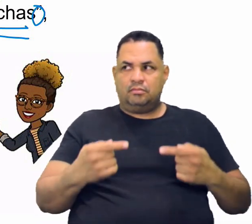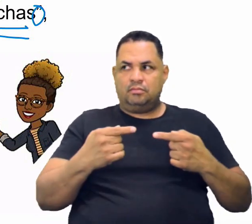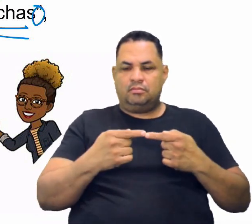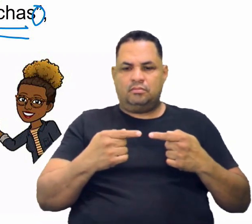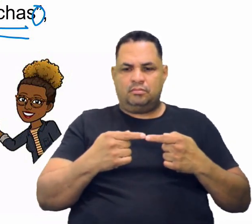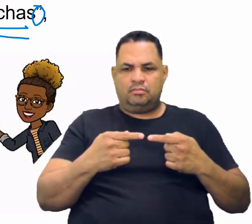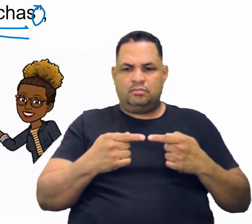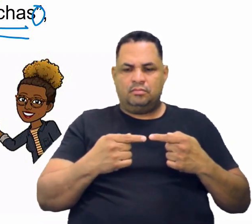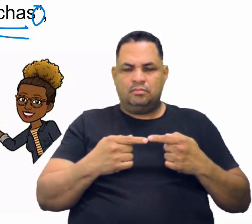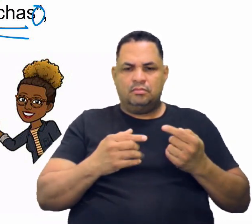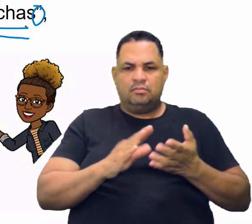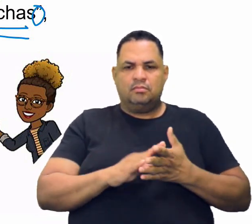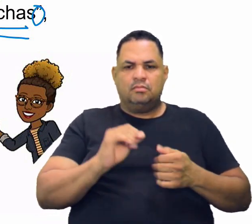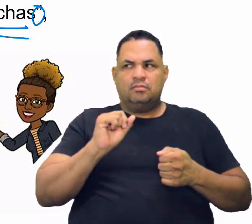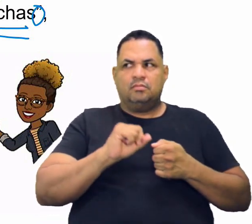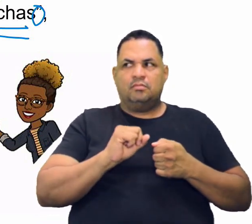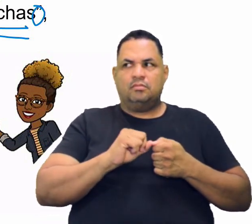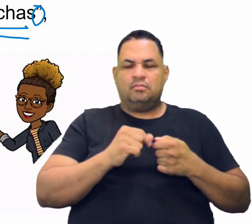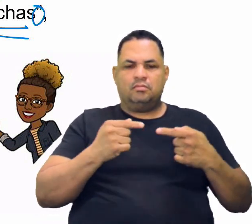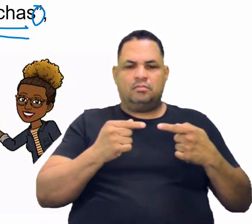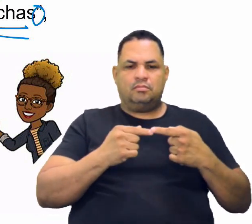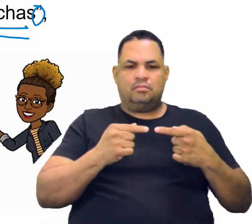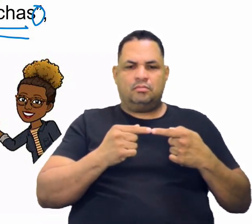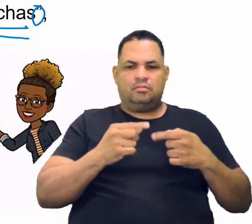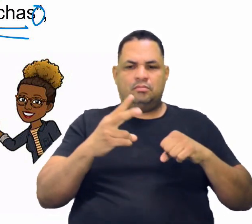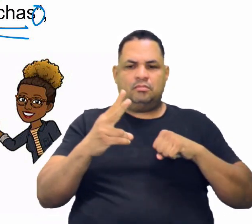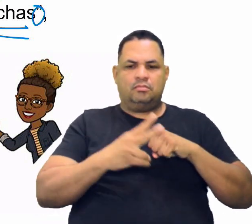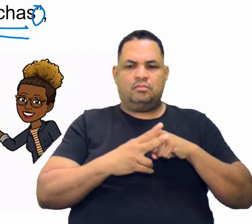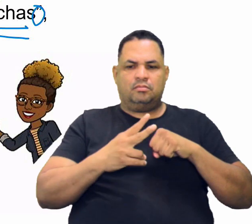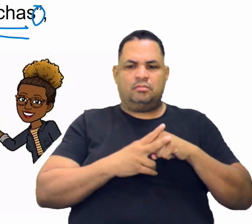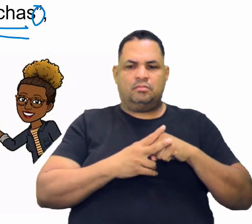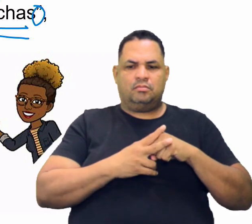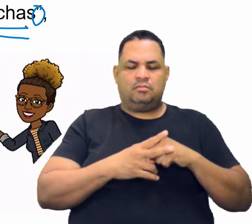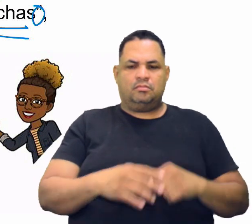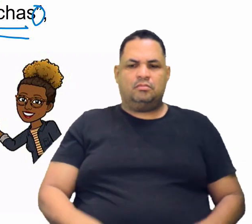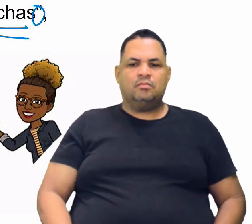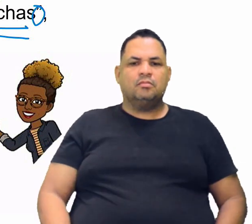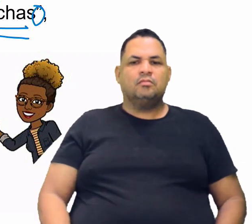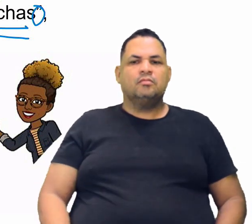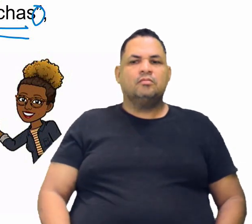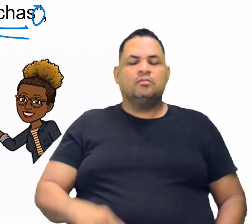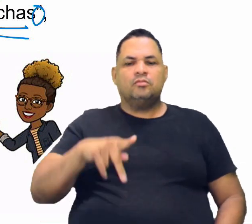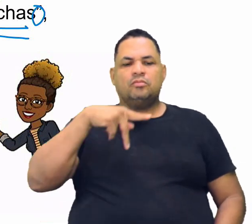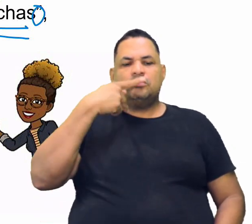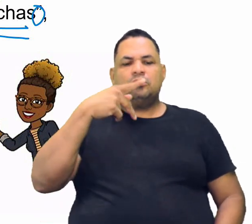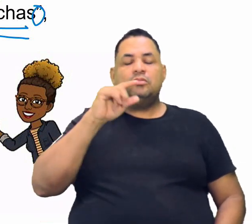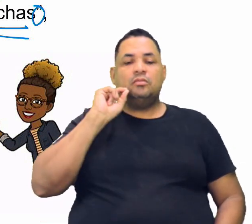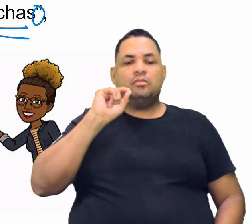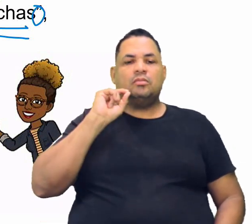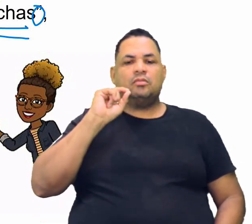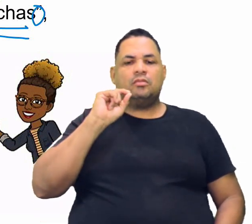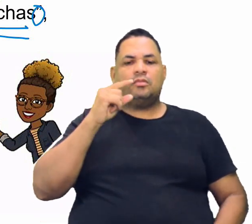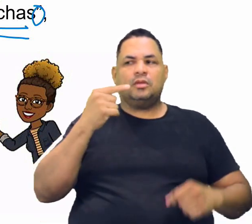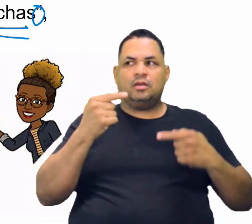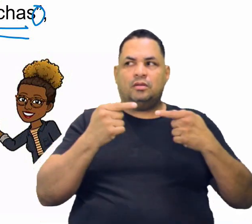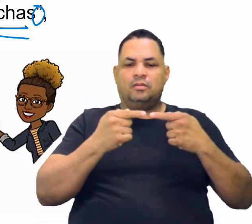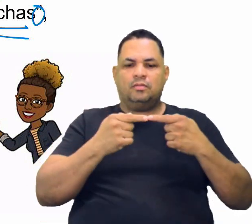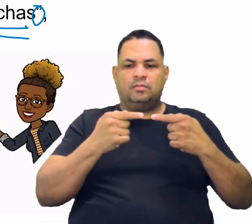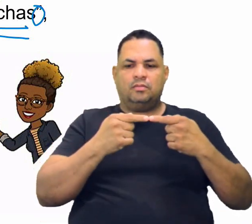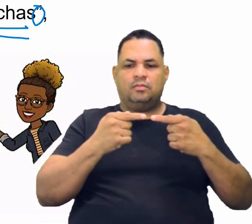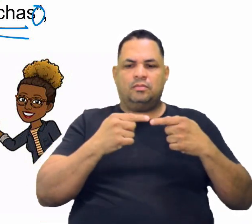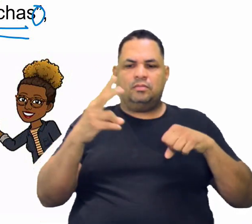Concordância, então, fazendo a concordância com o verbo. Então, estou falando de quê? De